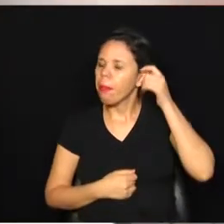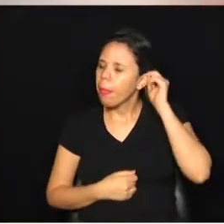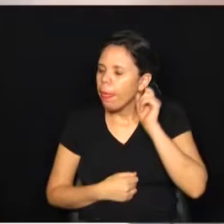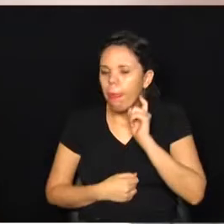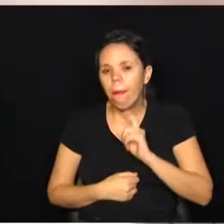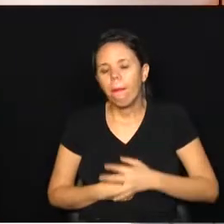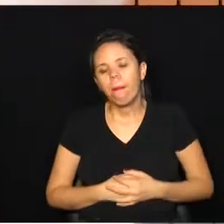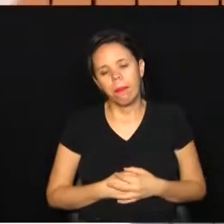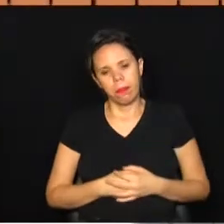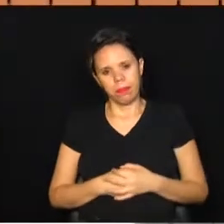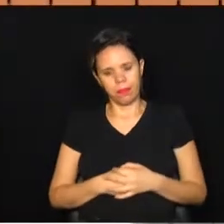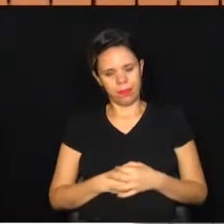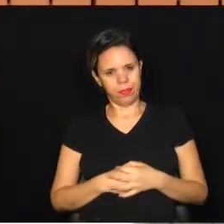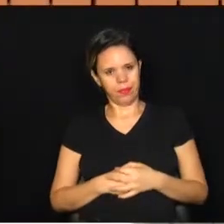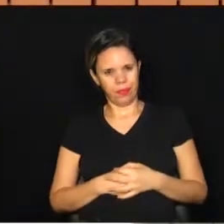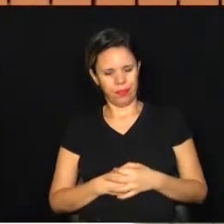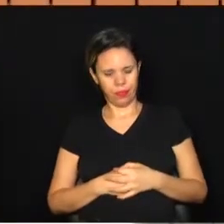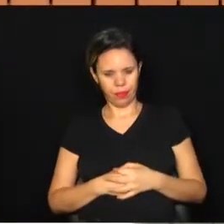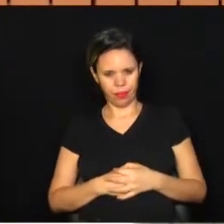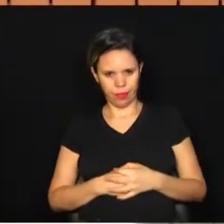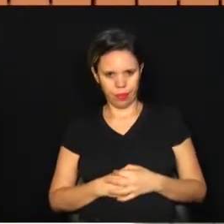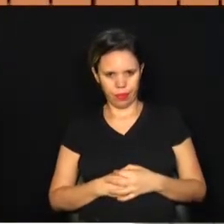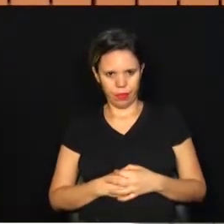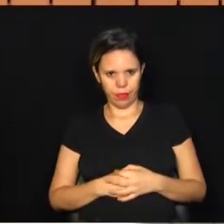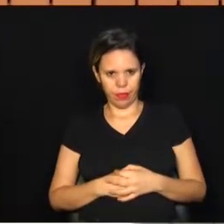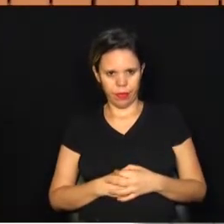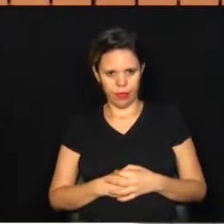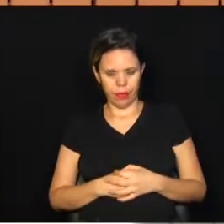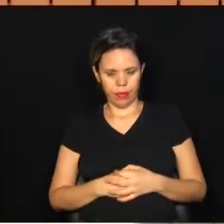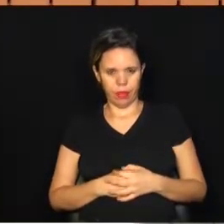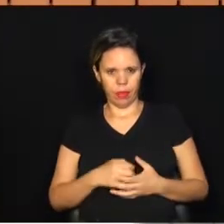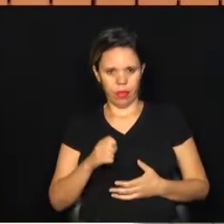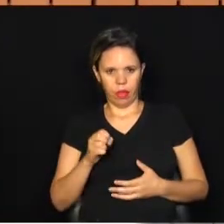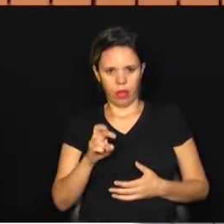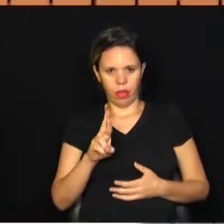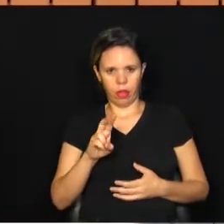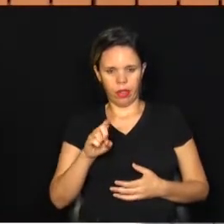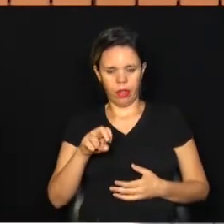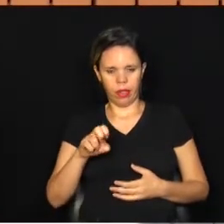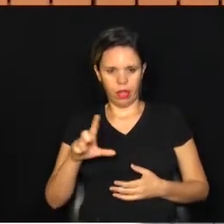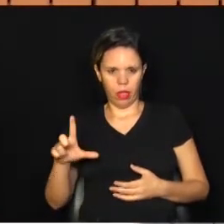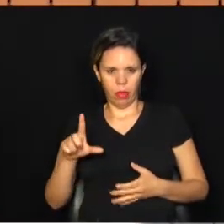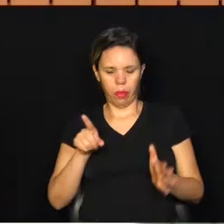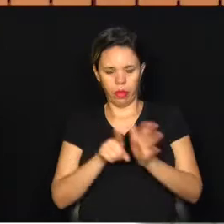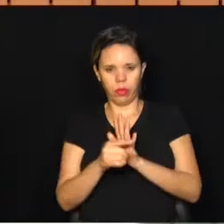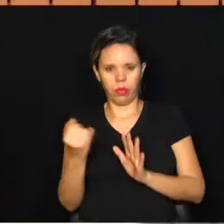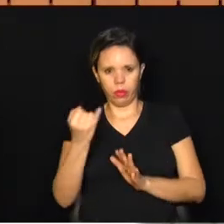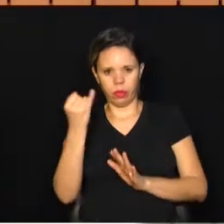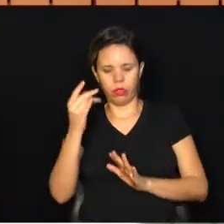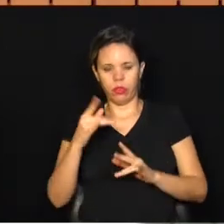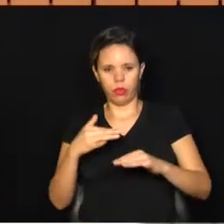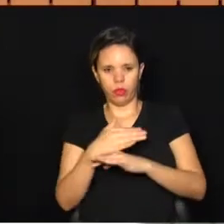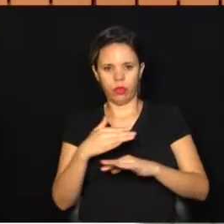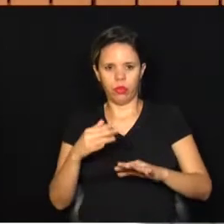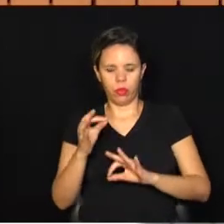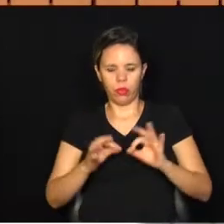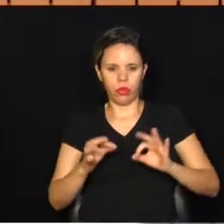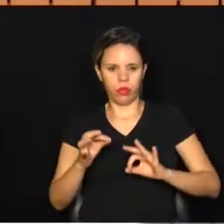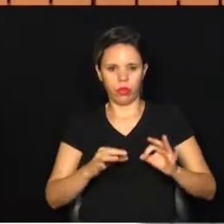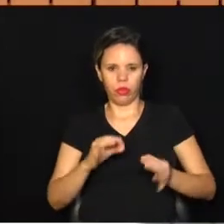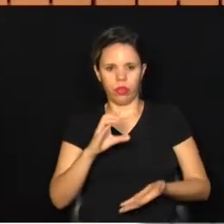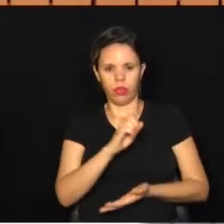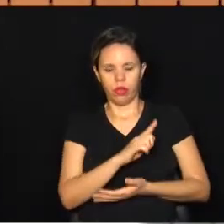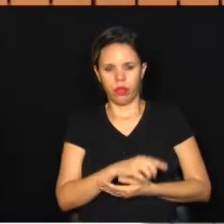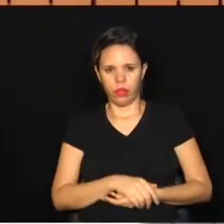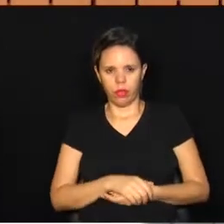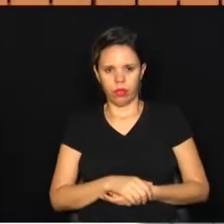que manda. Obrigado, Carla. O Irineu pergunta, é muito importante planejar a mobilidade urbana no distrito do Campo